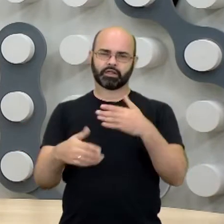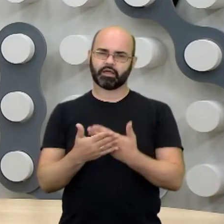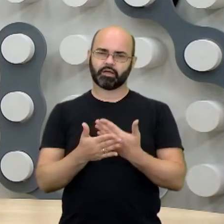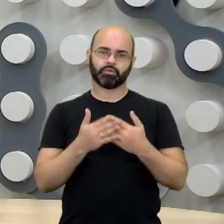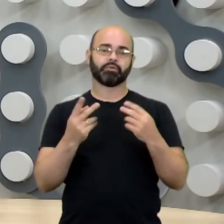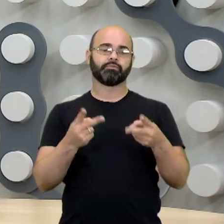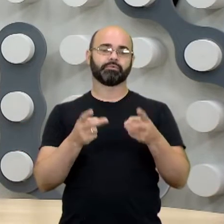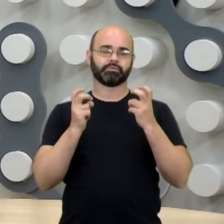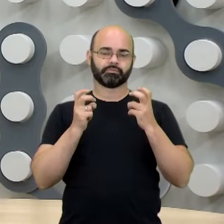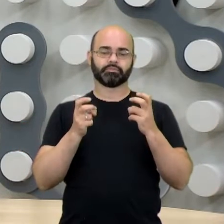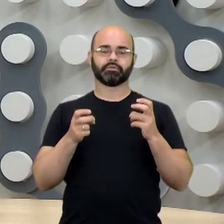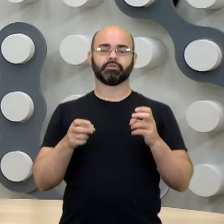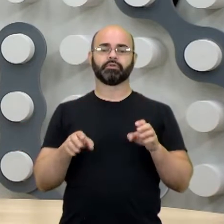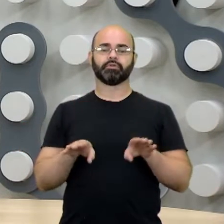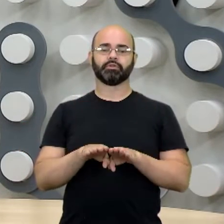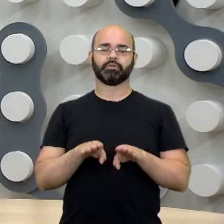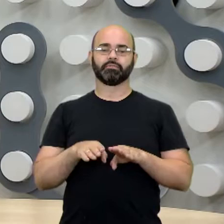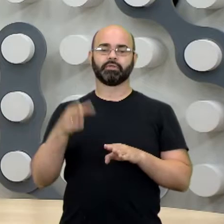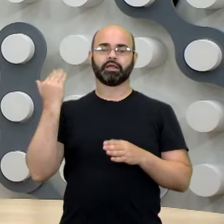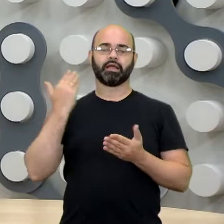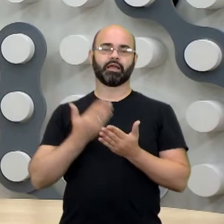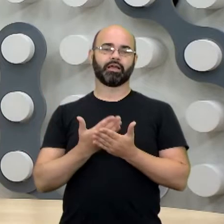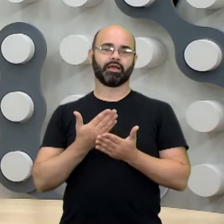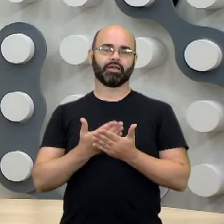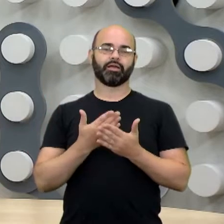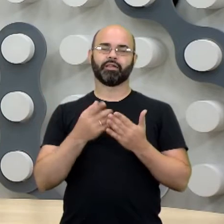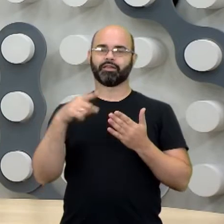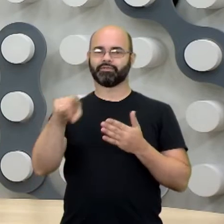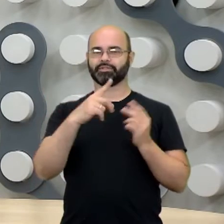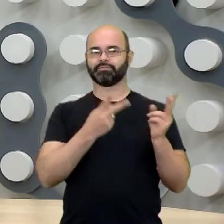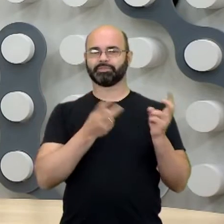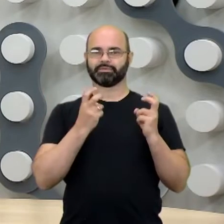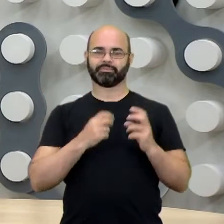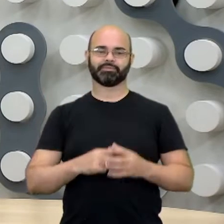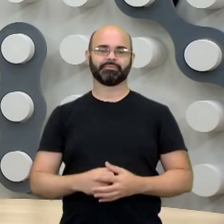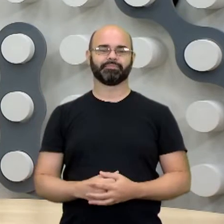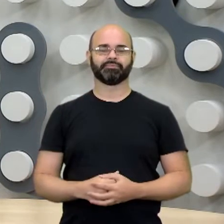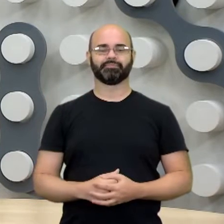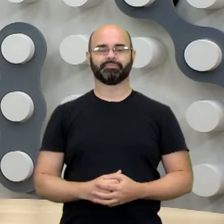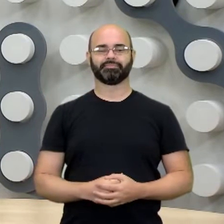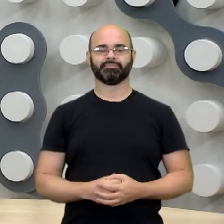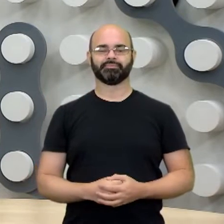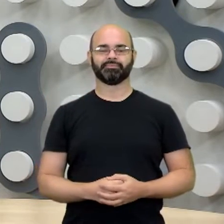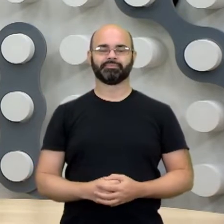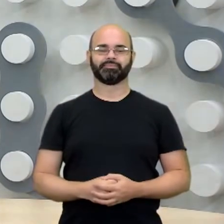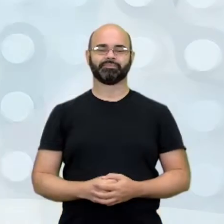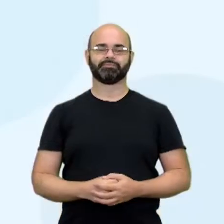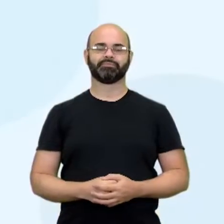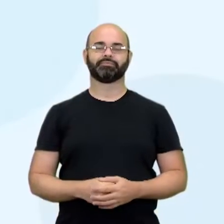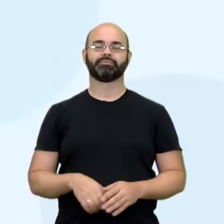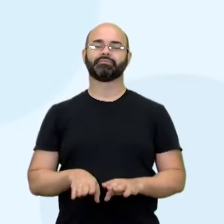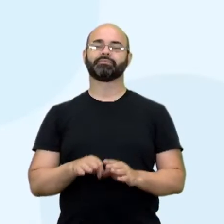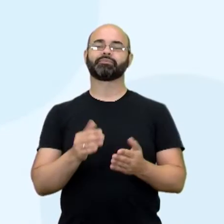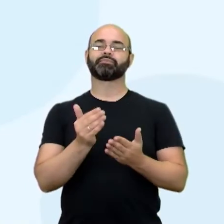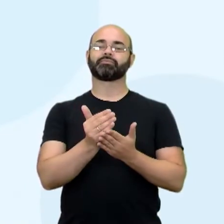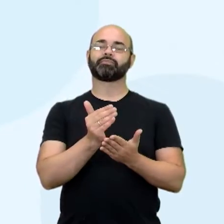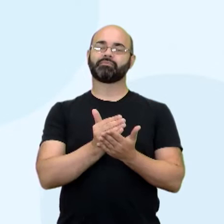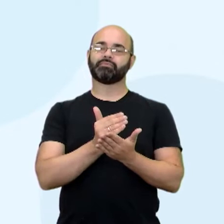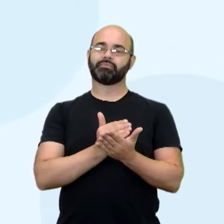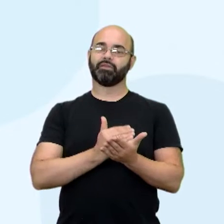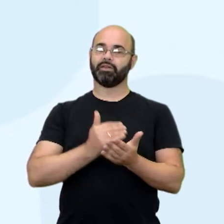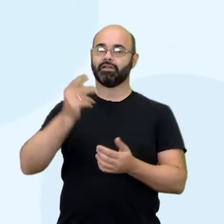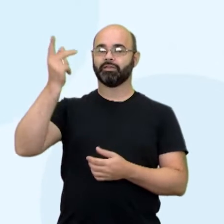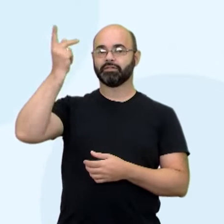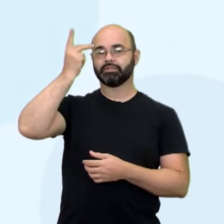perceberam também na aula anterior. Mas também nós temos as habilidades do currículo paulista, né? Vamos lá para as